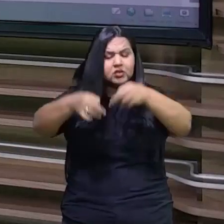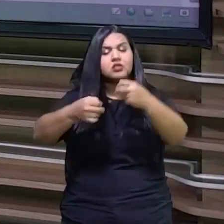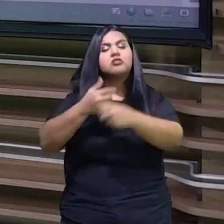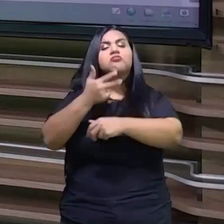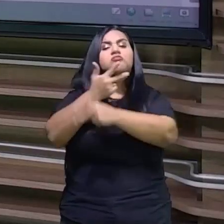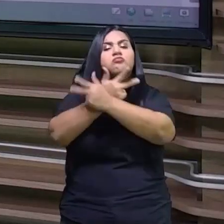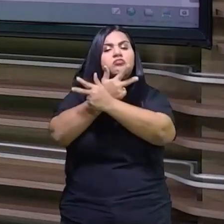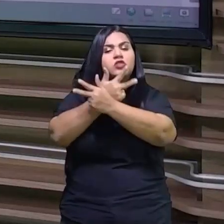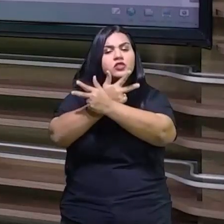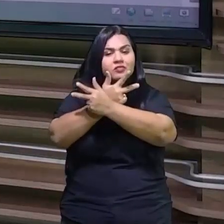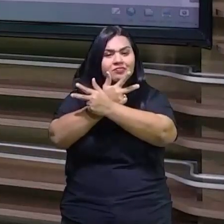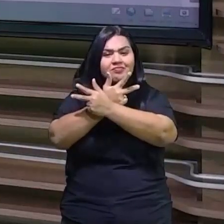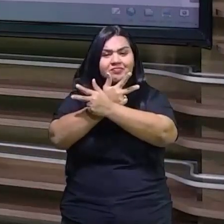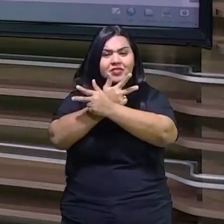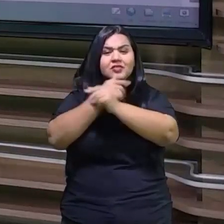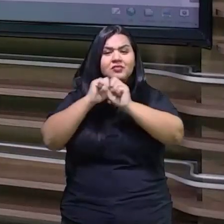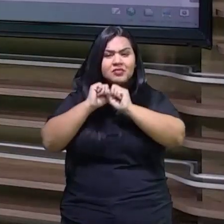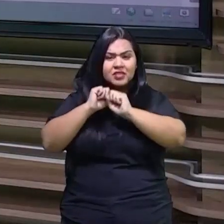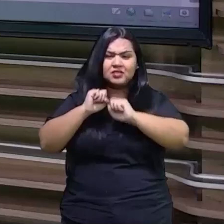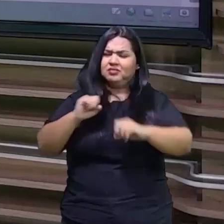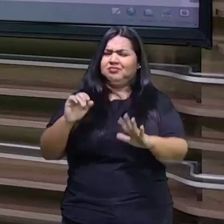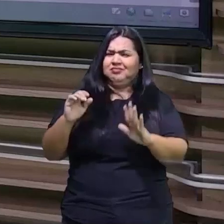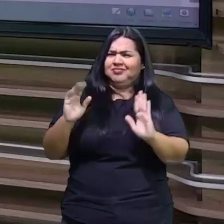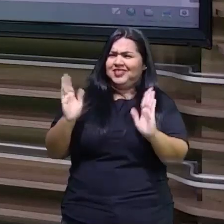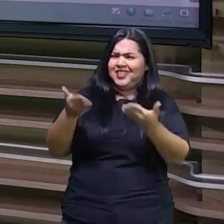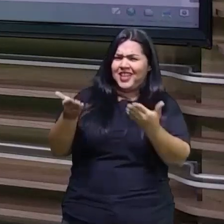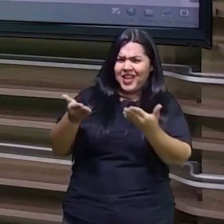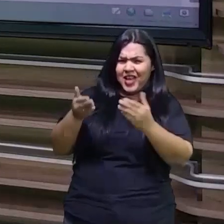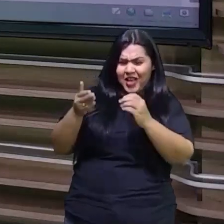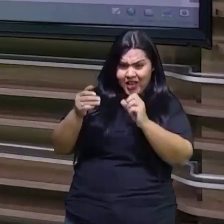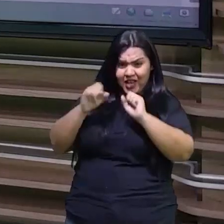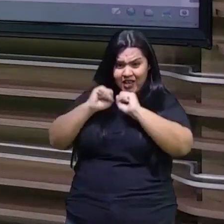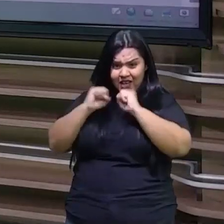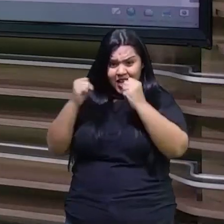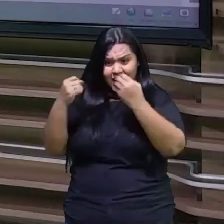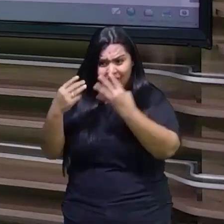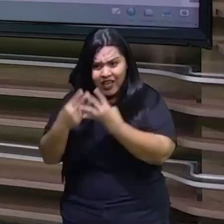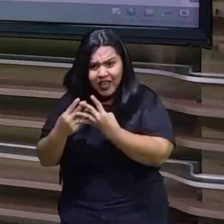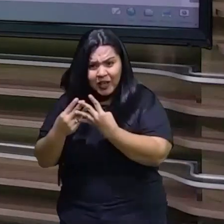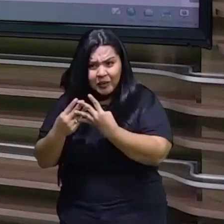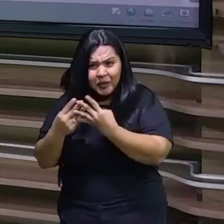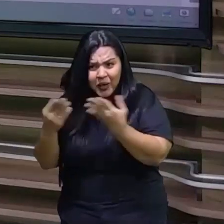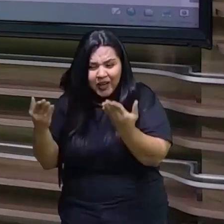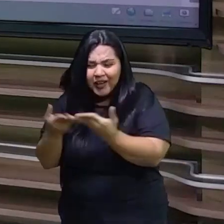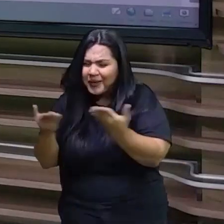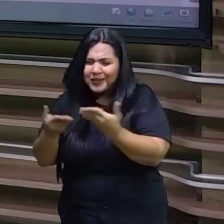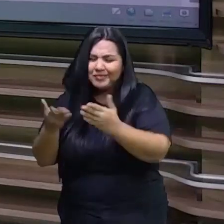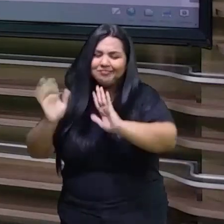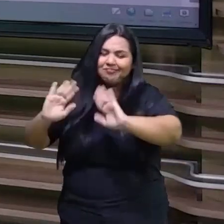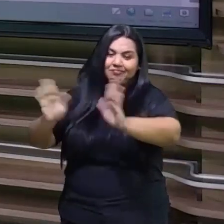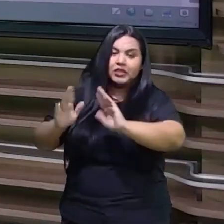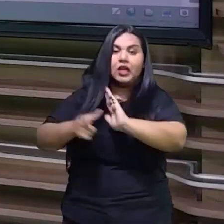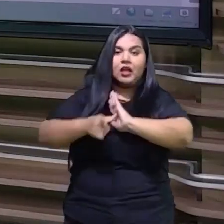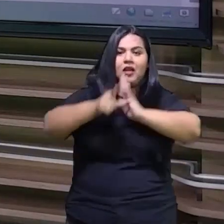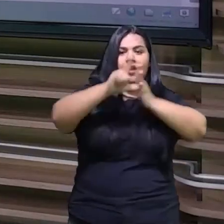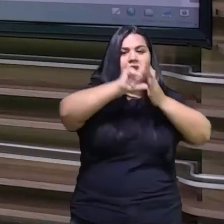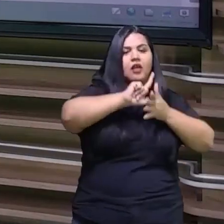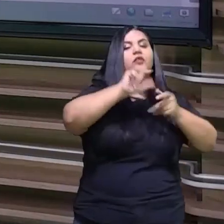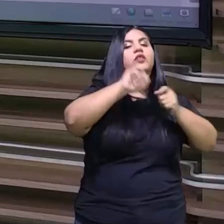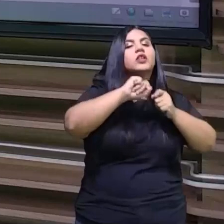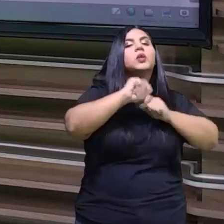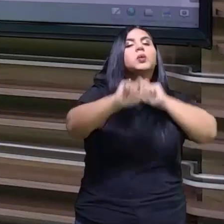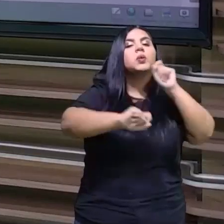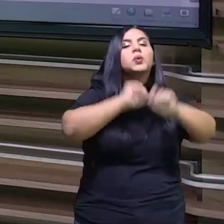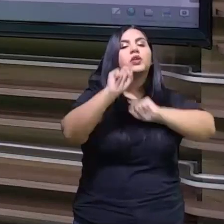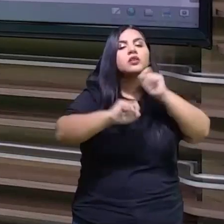a Arena da Amazônia. Claro que não, Arena da Amazônia não, rapaz. A Arena da Amazônia é nova, é atual. Mas olha só, eles fizeram uma coisa que vale a